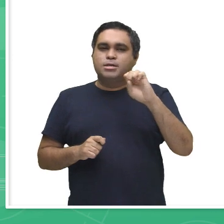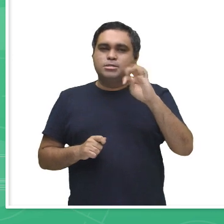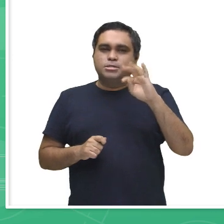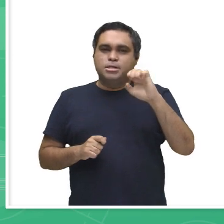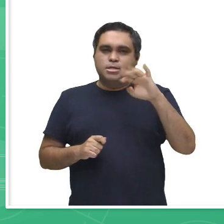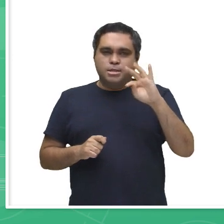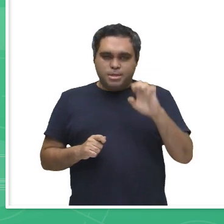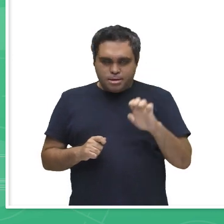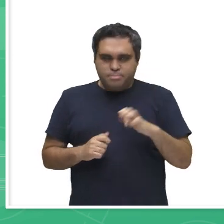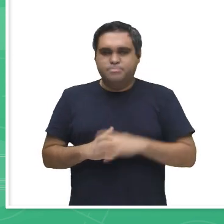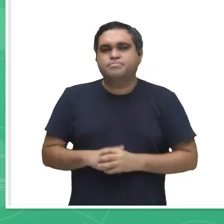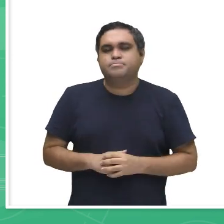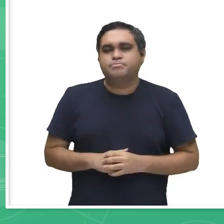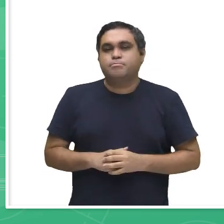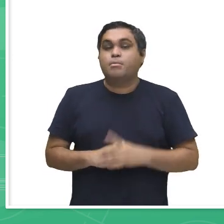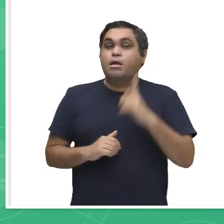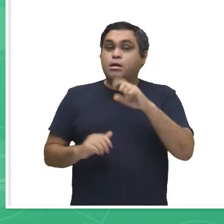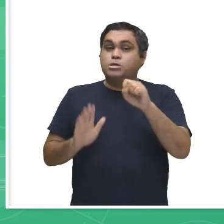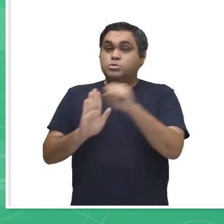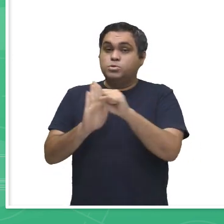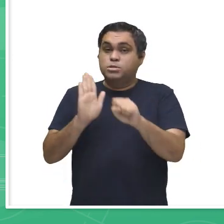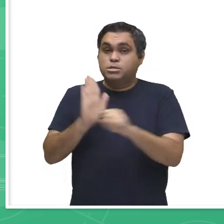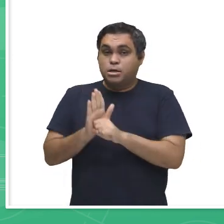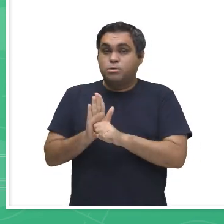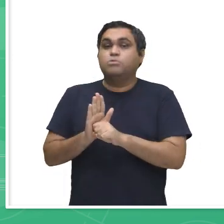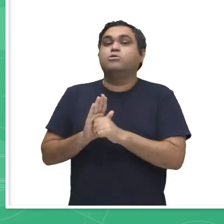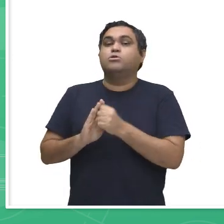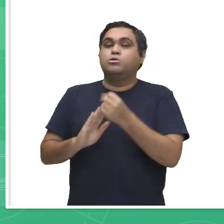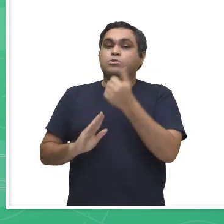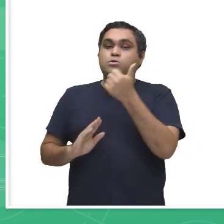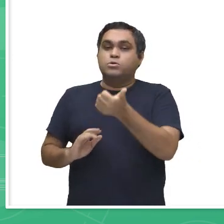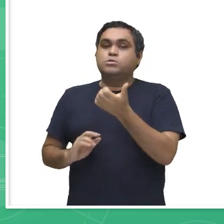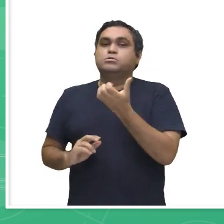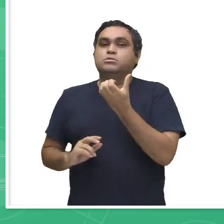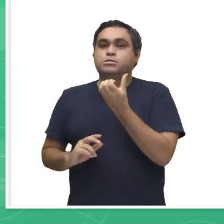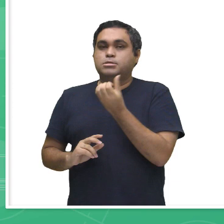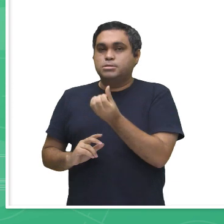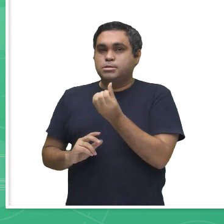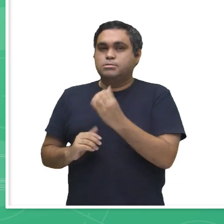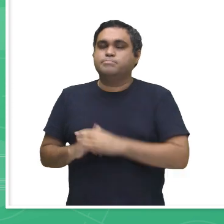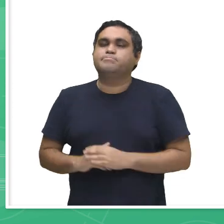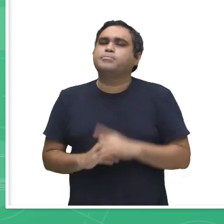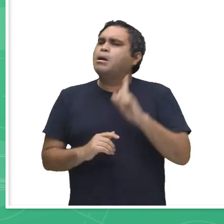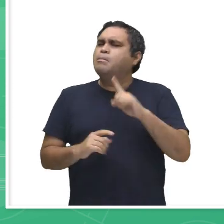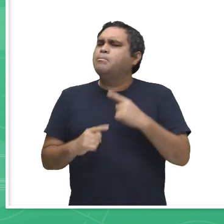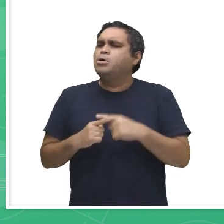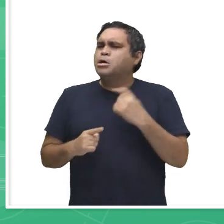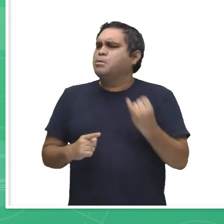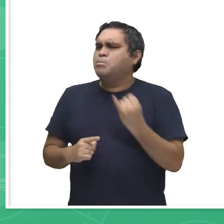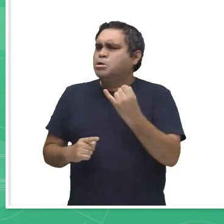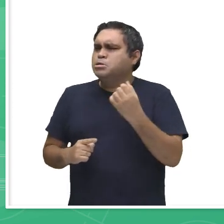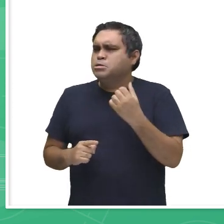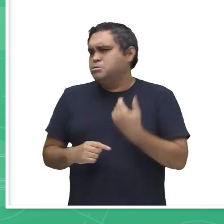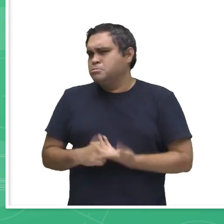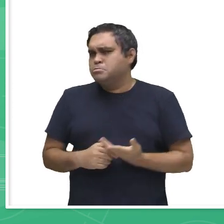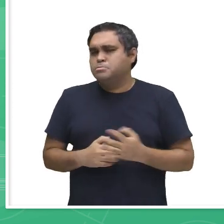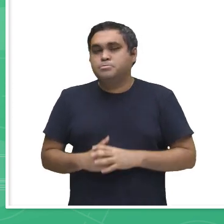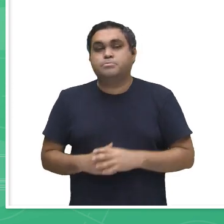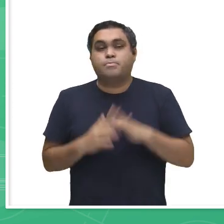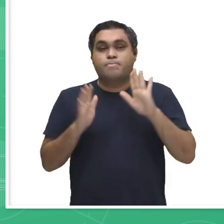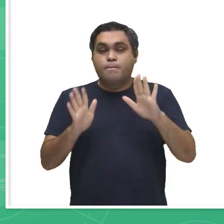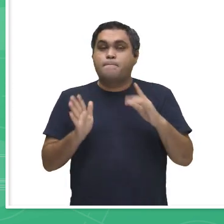foi extremamente importante. Por que foi extremamente importante, professor? Porque, primeiro, ela